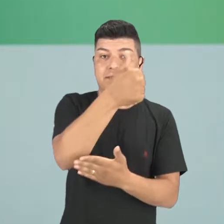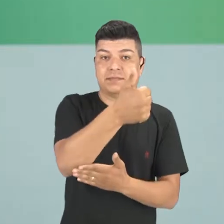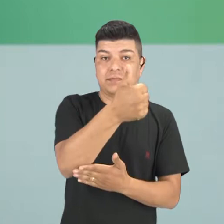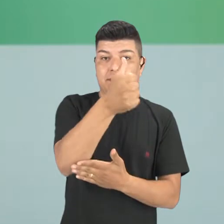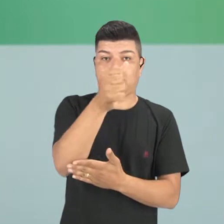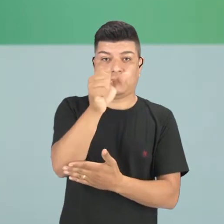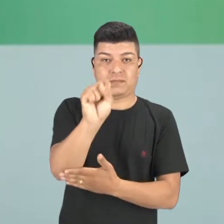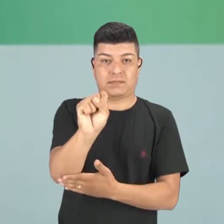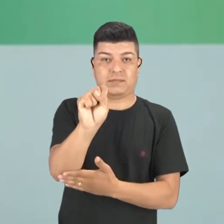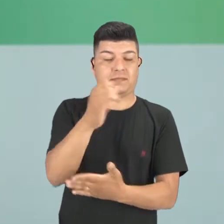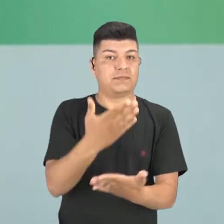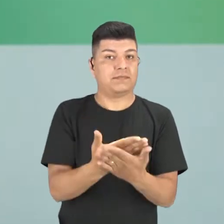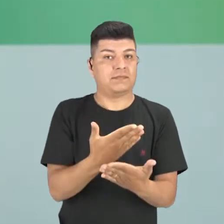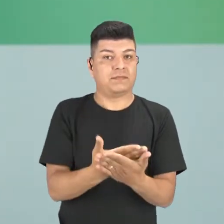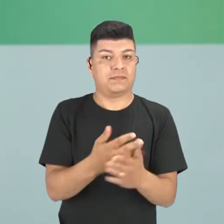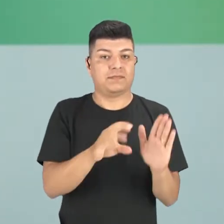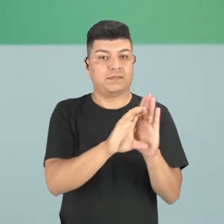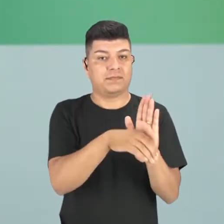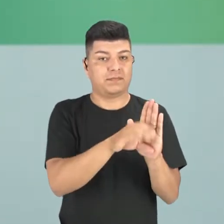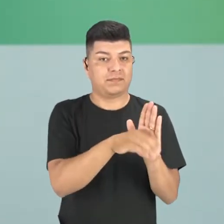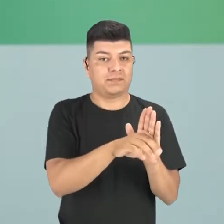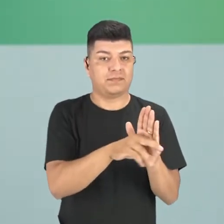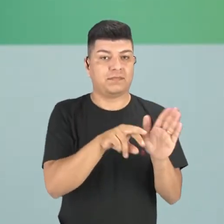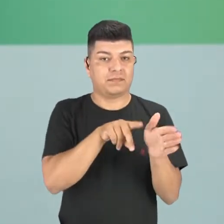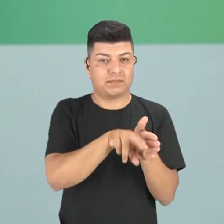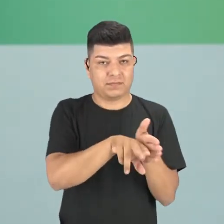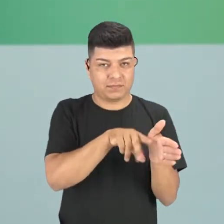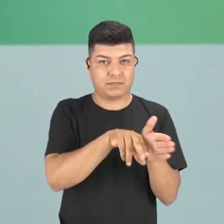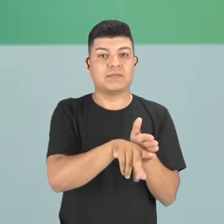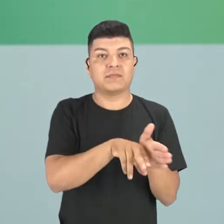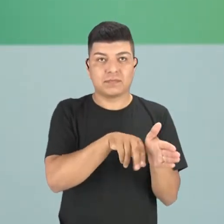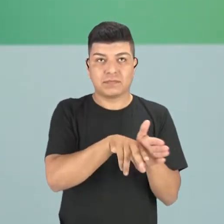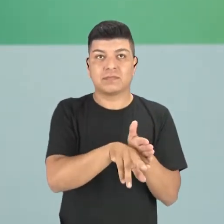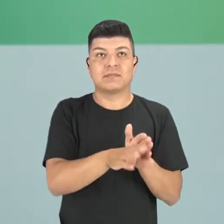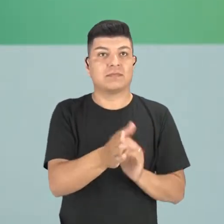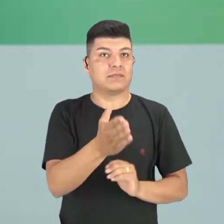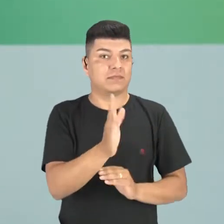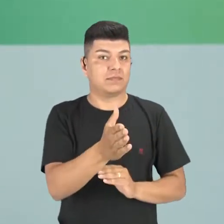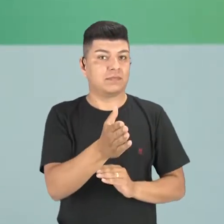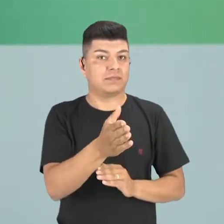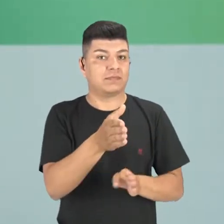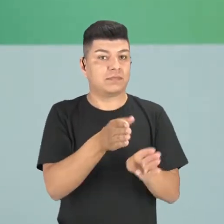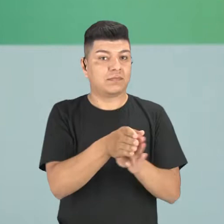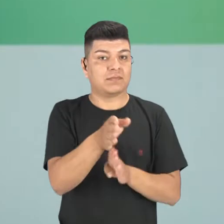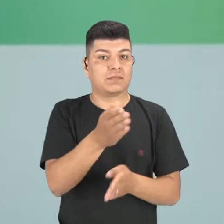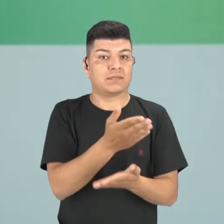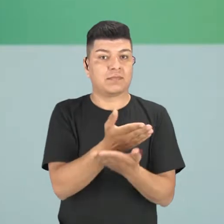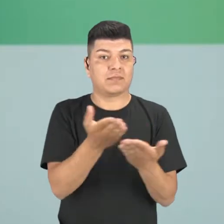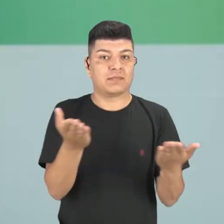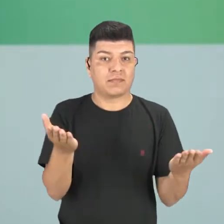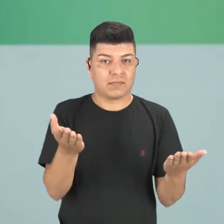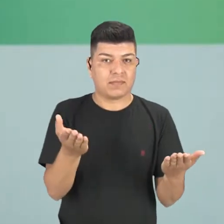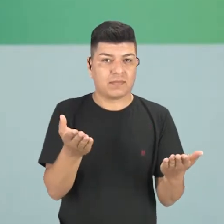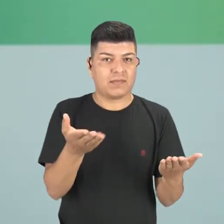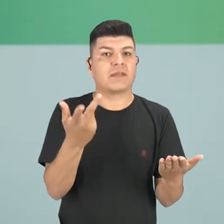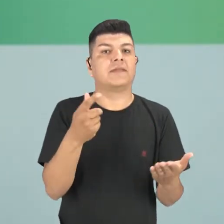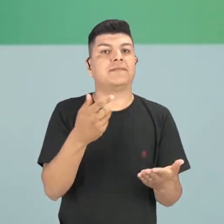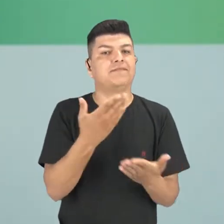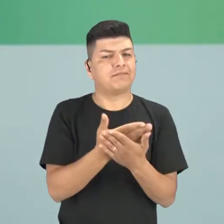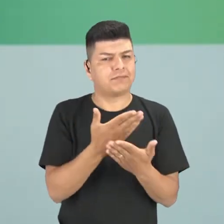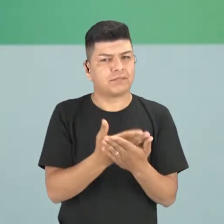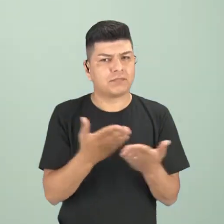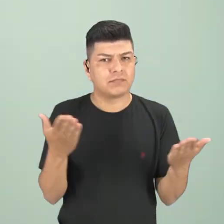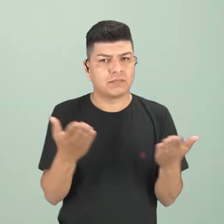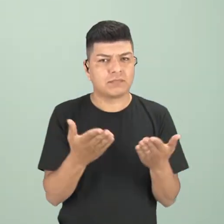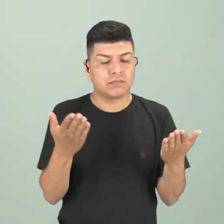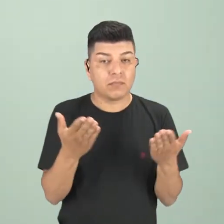é dos nossos conteúdos o primeiro ano de biologia A já comentei na aula passada reforços na